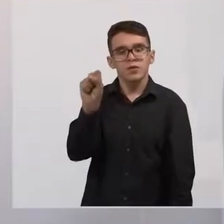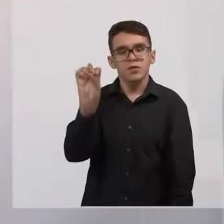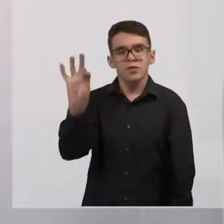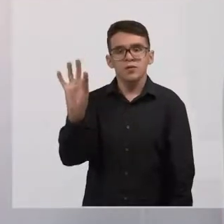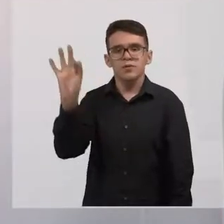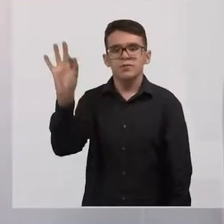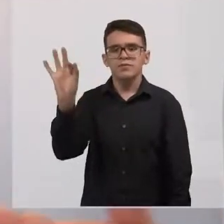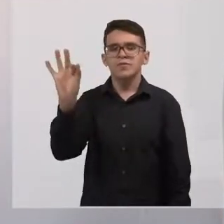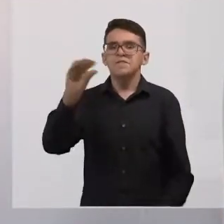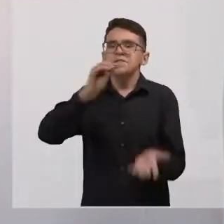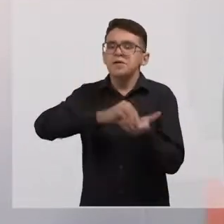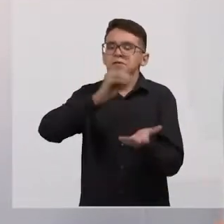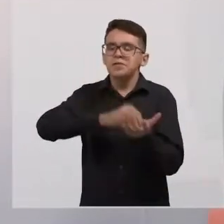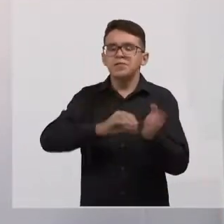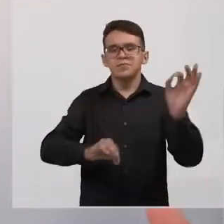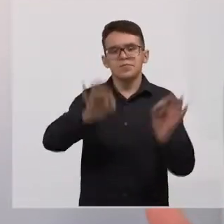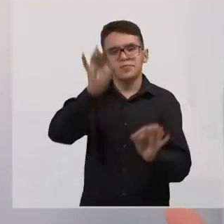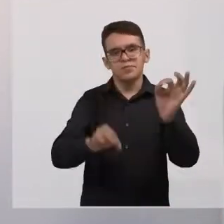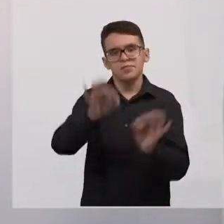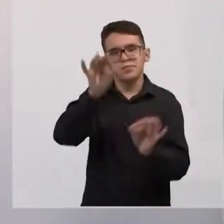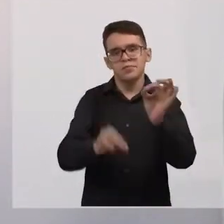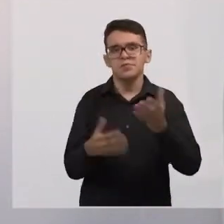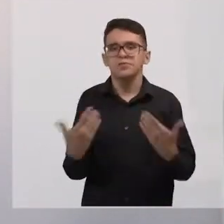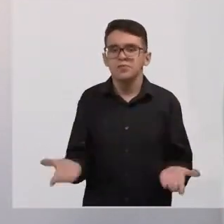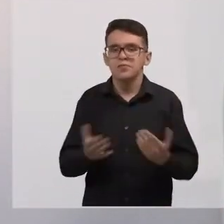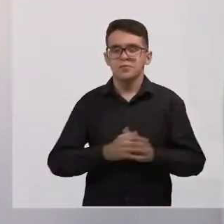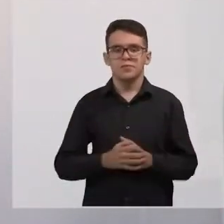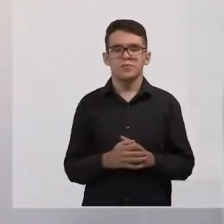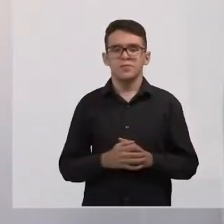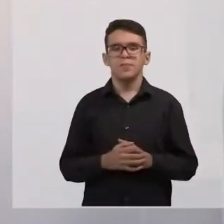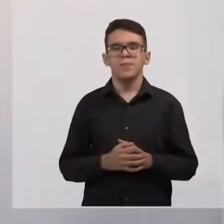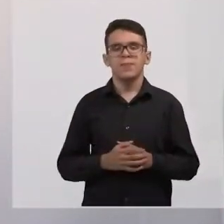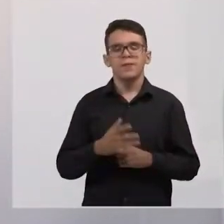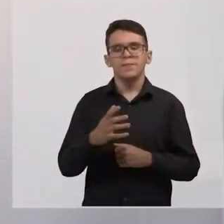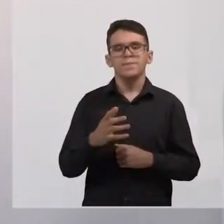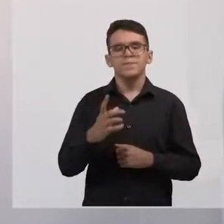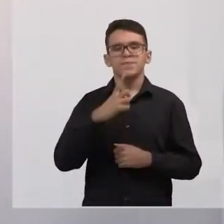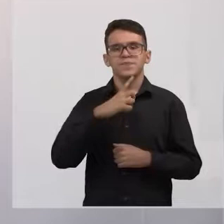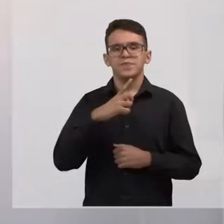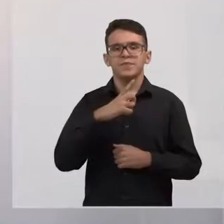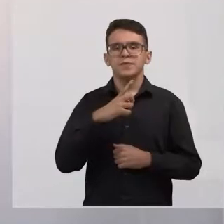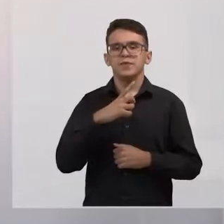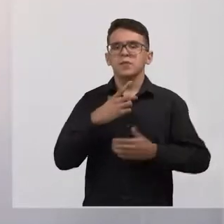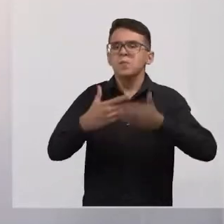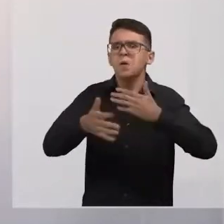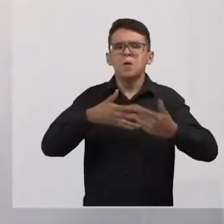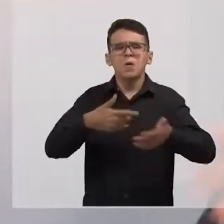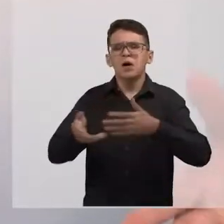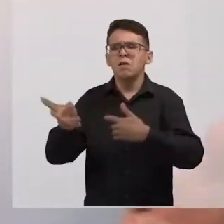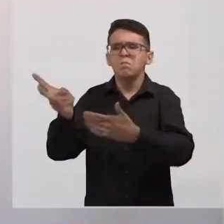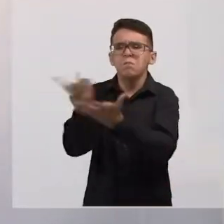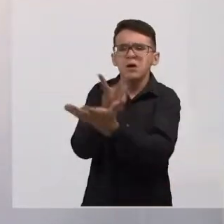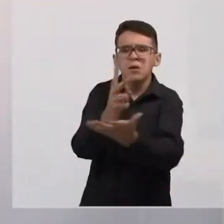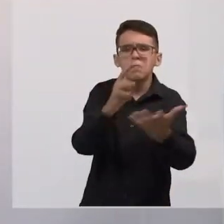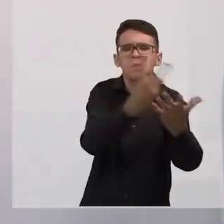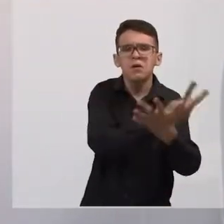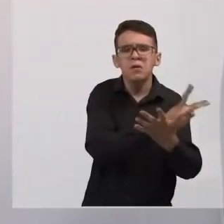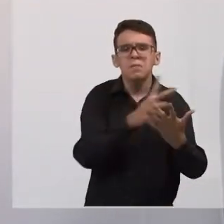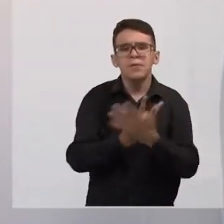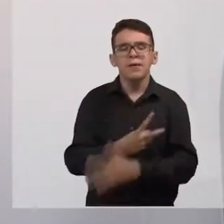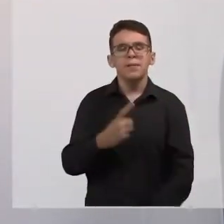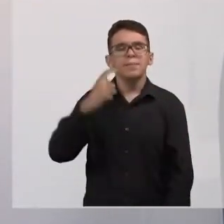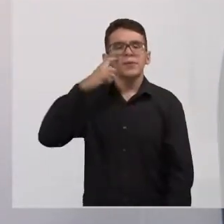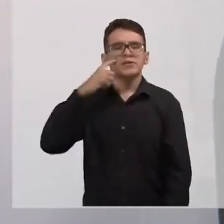para julgar. Só essa discussão, qualquer coisa é colocado em pauta, a primeira coisa que vem à tona é a discussão de